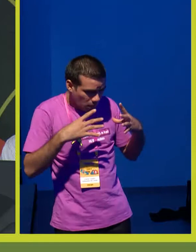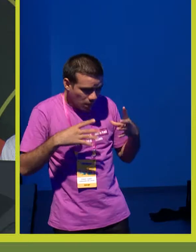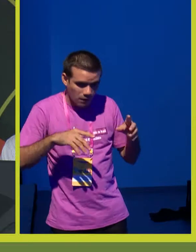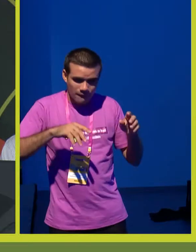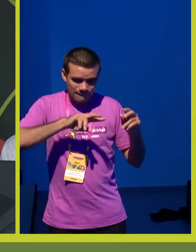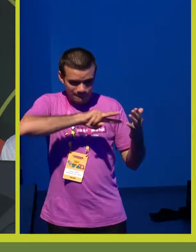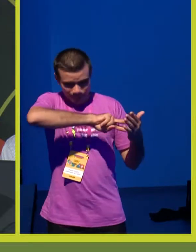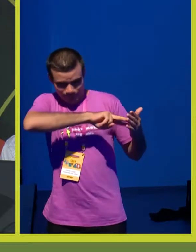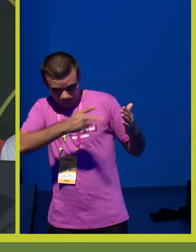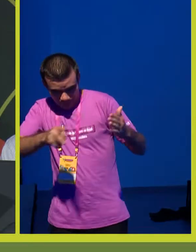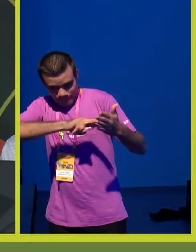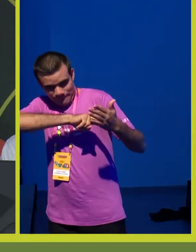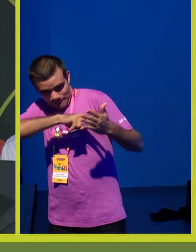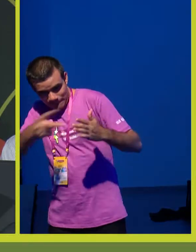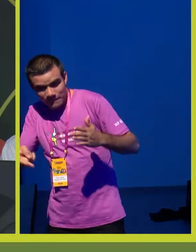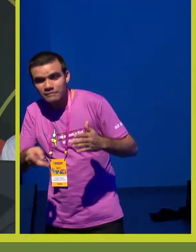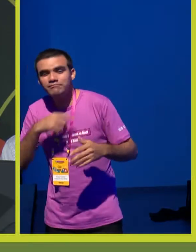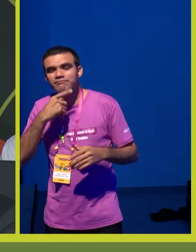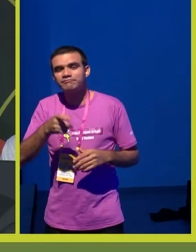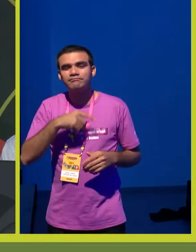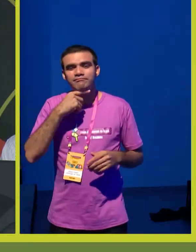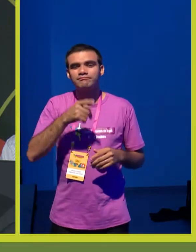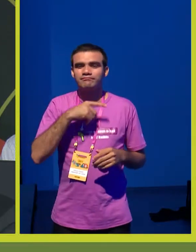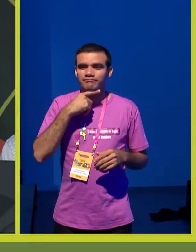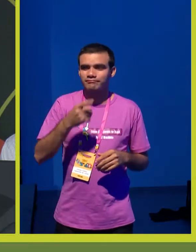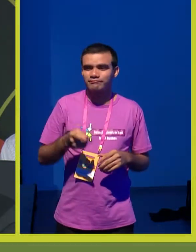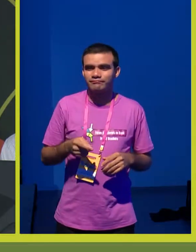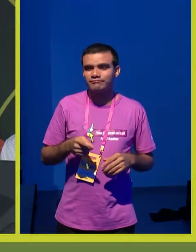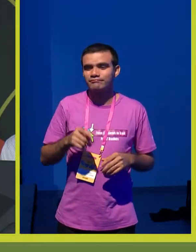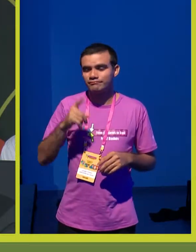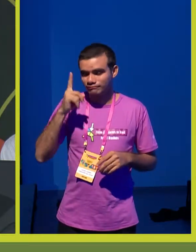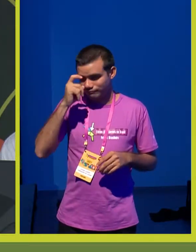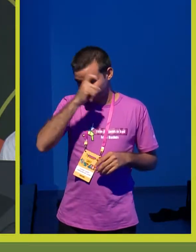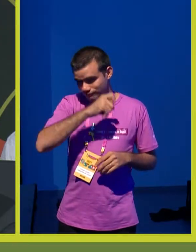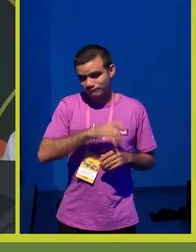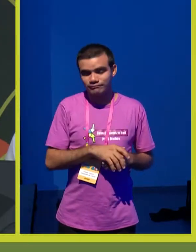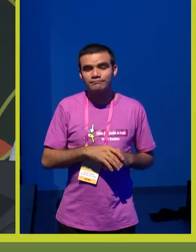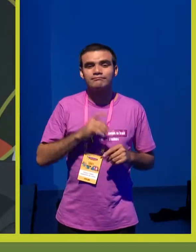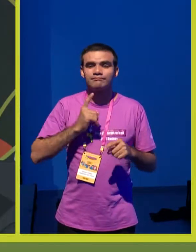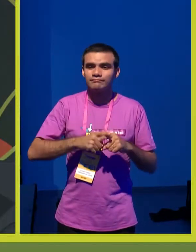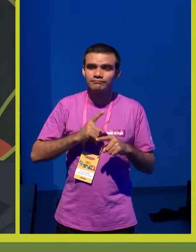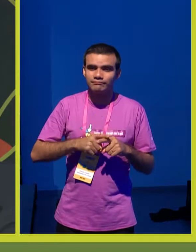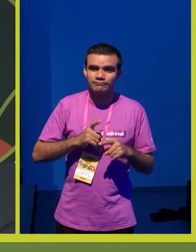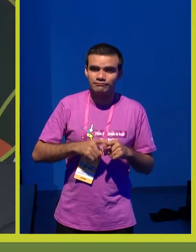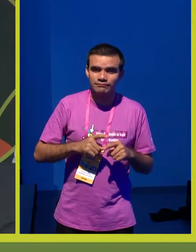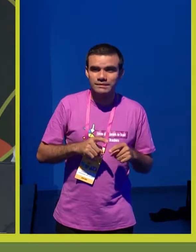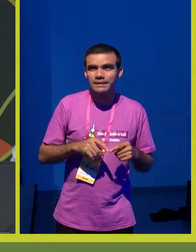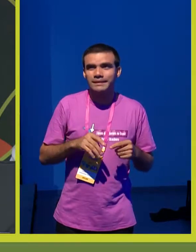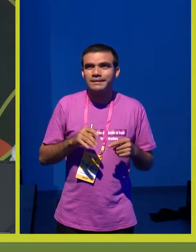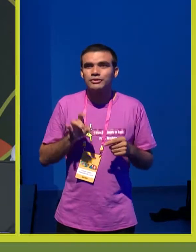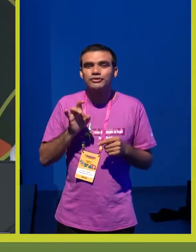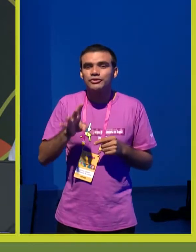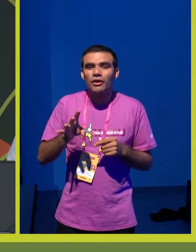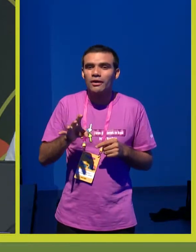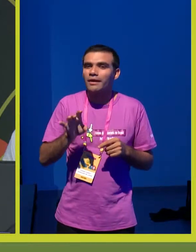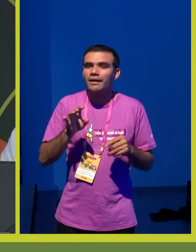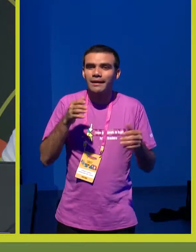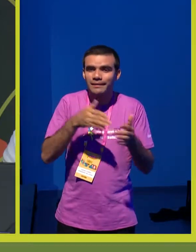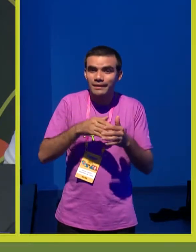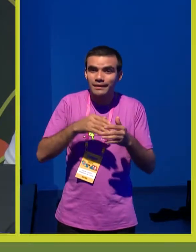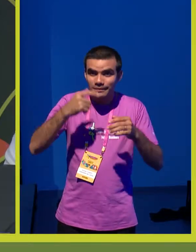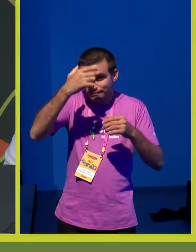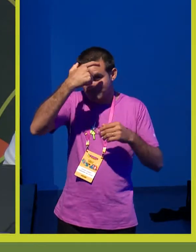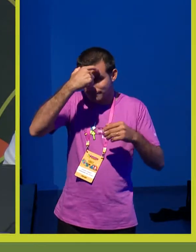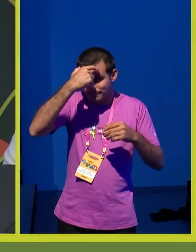vai conseguir usar ela de uma maneira assim tão fácil porque ela vai conseguir no máximo montar a estrutura